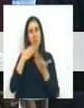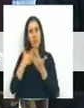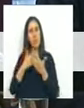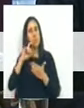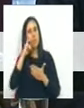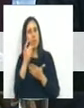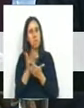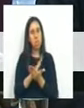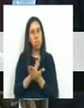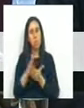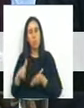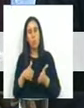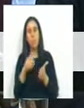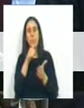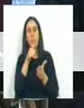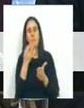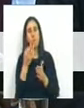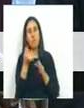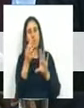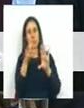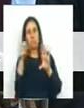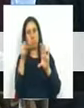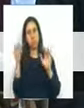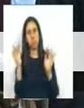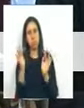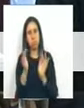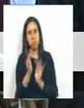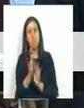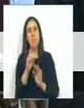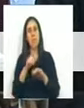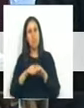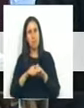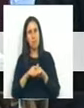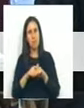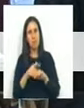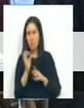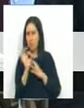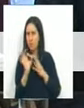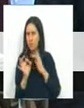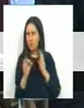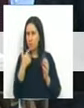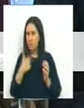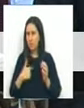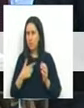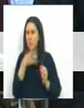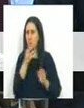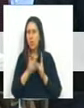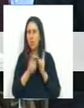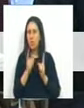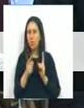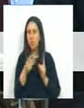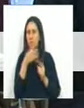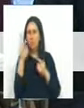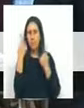o seu rumo, o que provocou uma saída gradual de depósitos durante um longo período de tempo. Pode ser mais específico relativamente àquilo que pretende dizer com esta